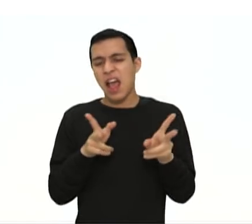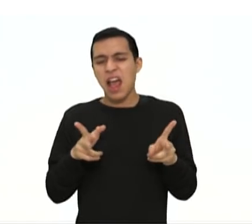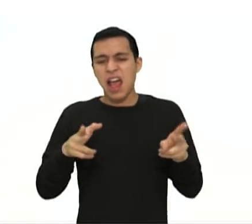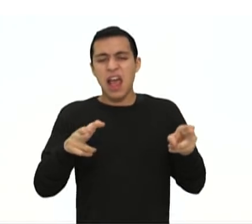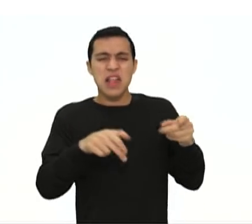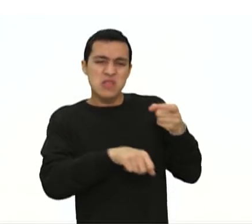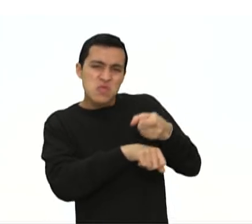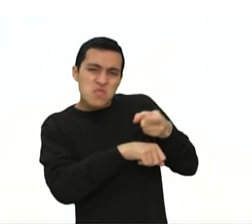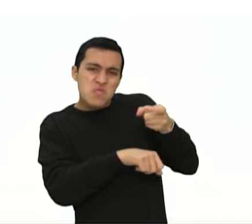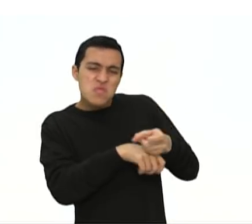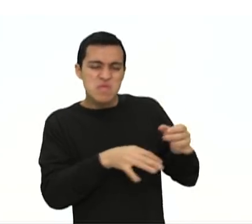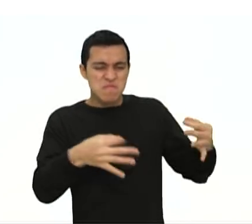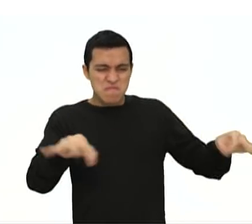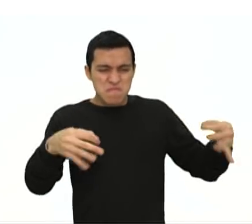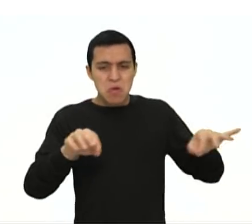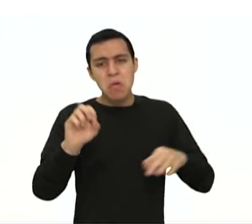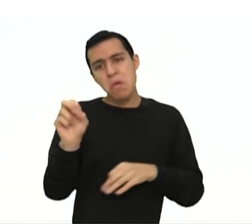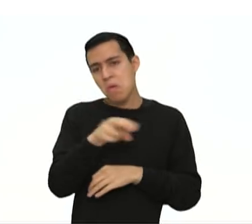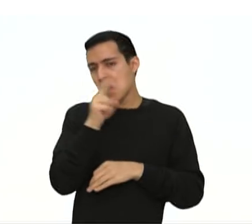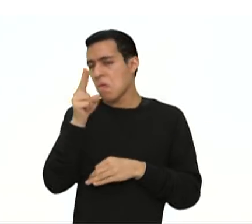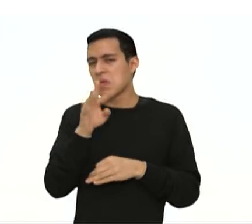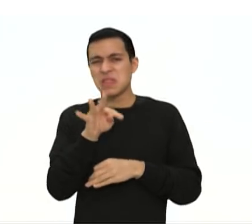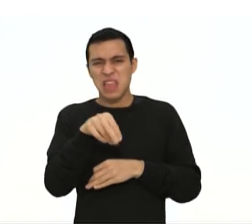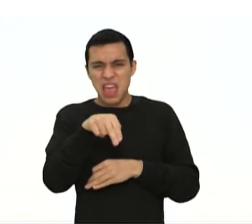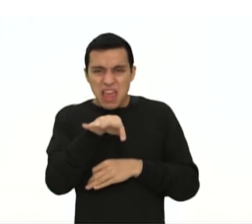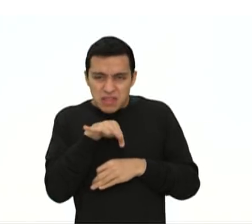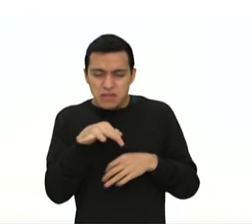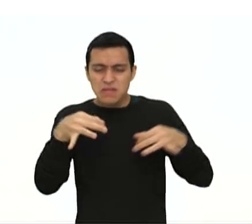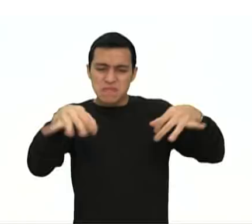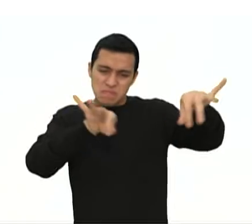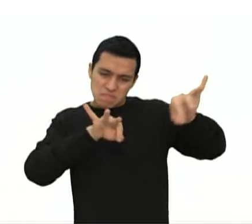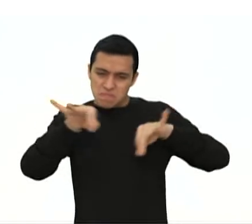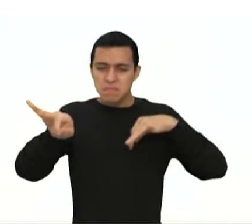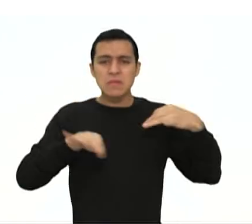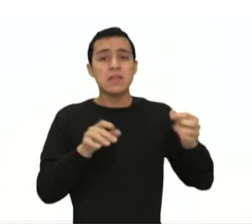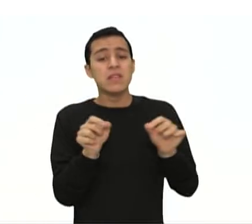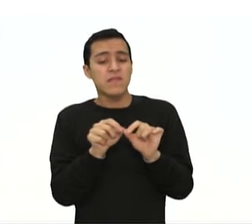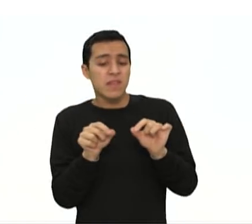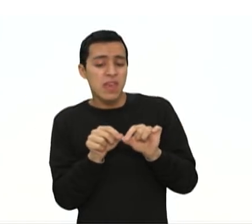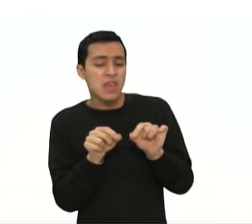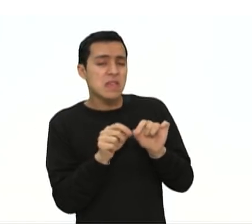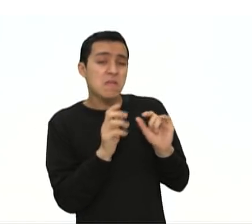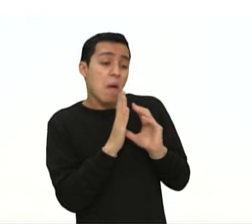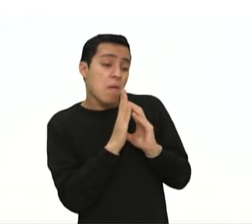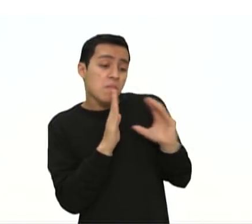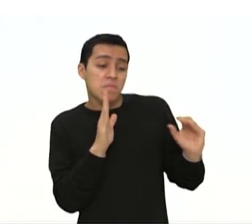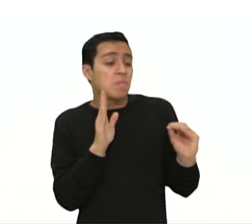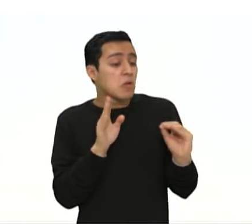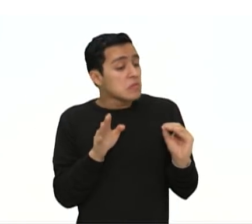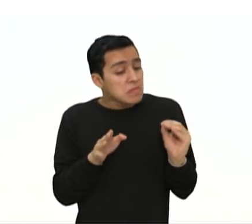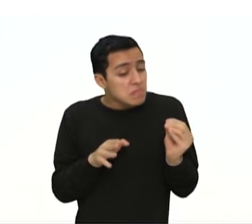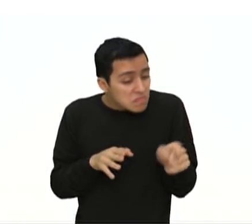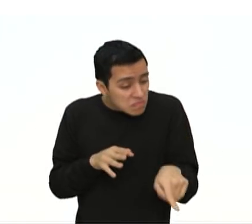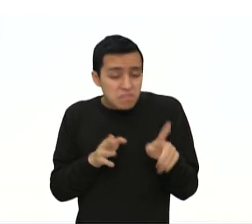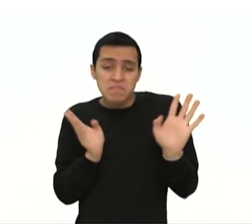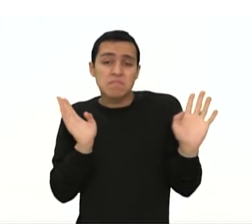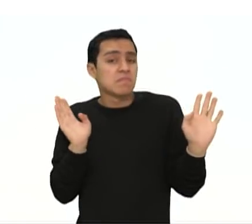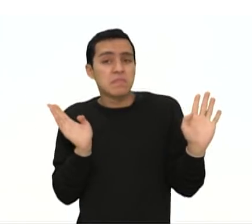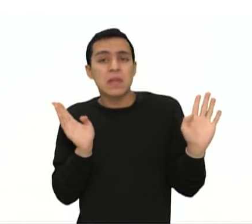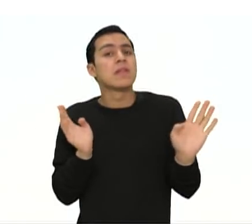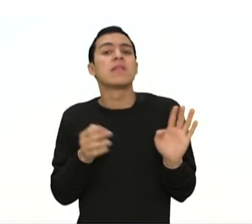TNT, coisas que a gente tem em casa, e reproduz o jogo. Então, ele é um jogo bem estratégico, bem